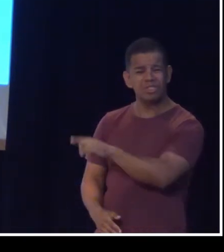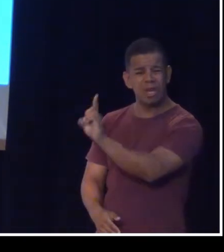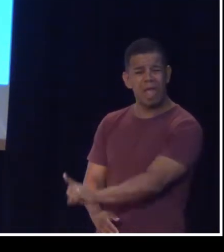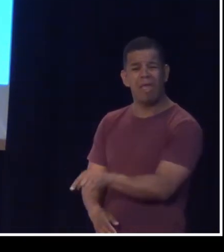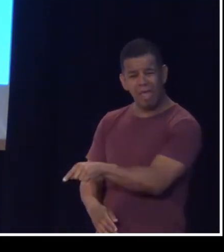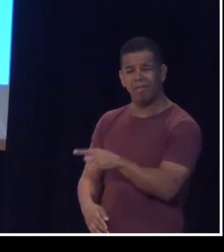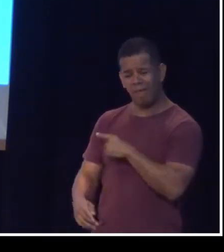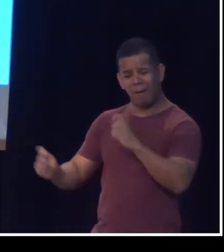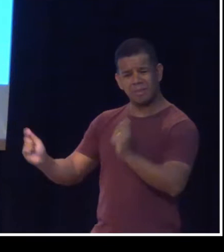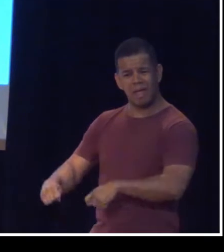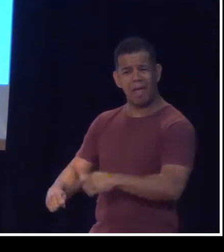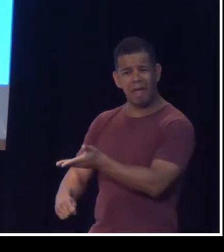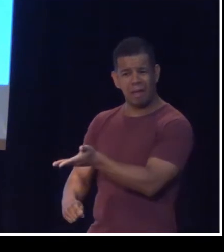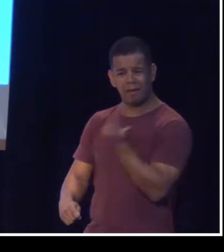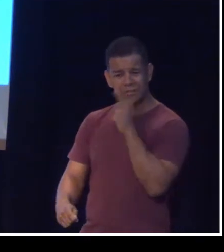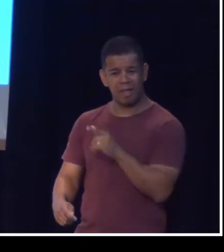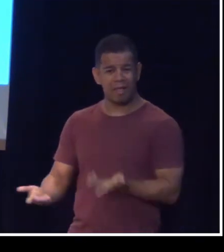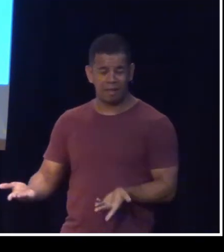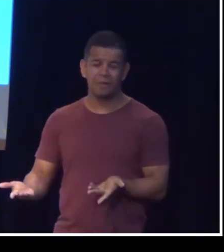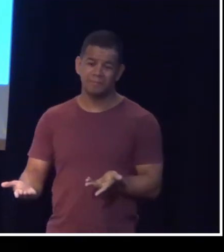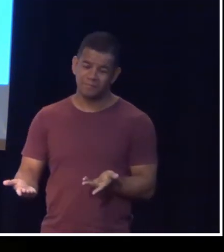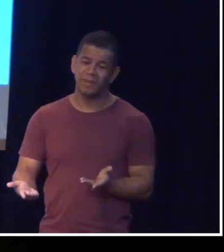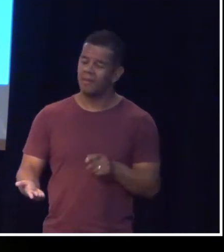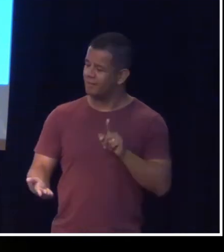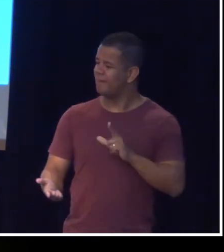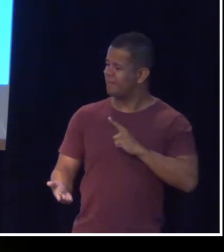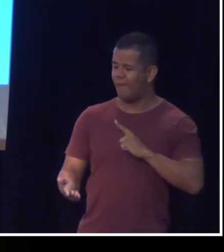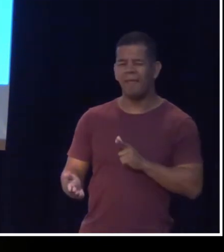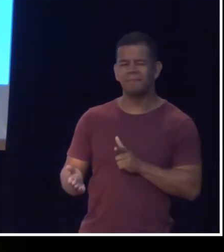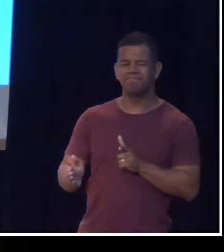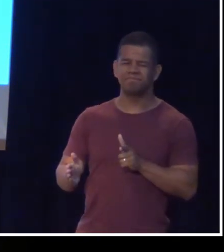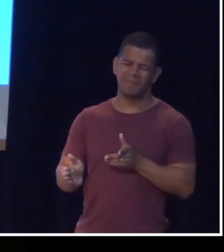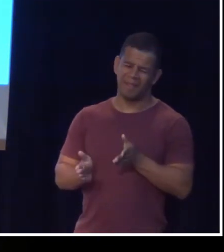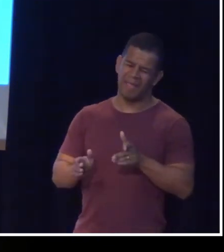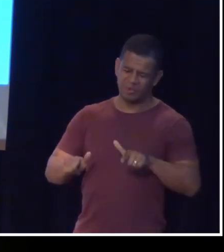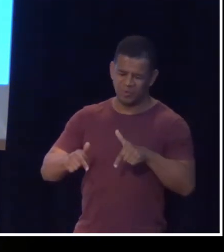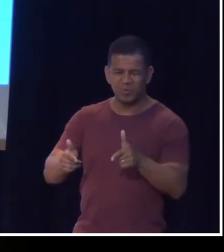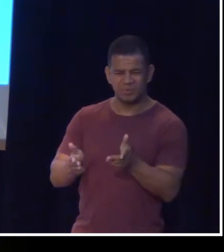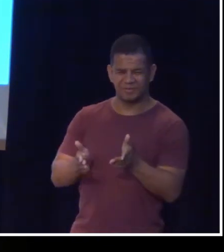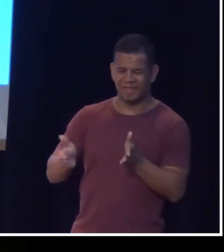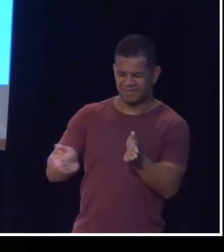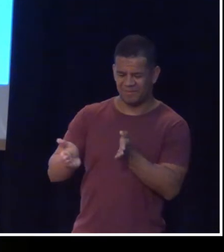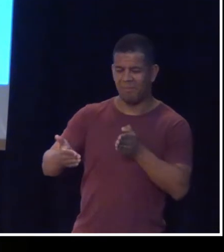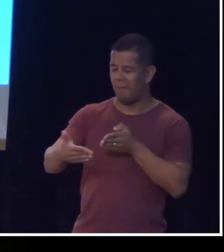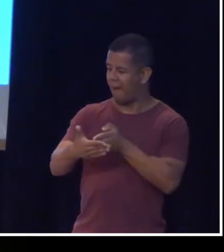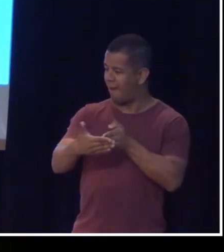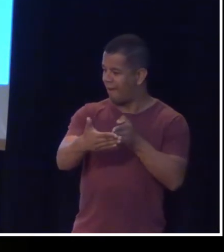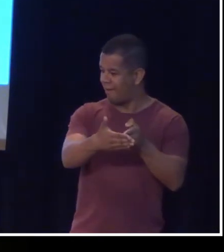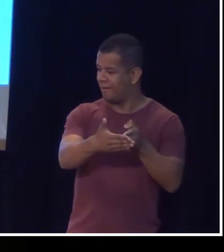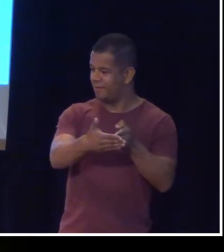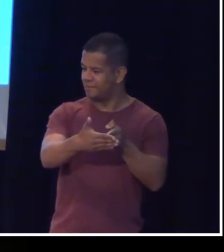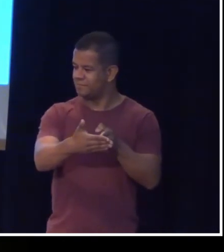capacidade para. Barreira atitudinal de dó ou pena. Essa é uma que mais me castiga, né, em termos desse estudo, porque eu